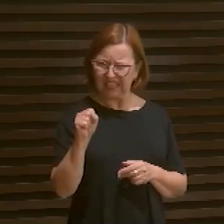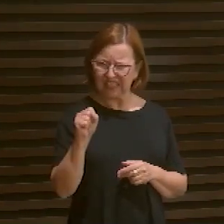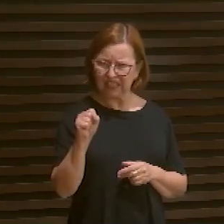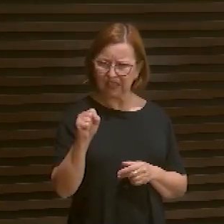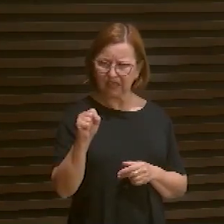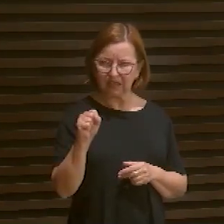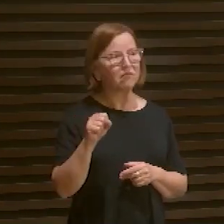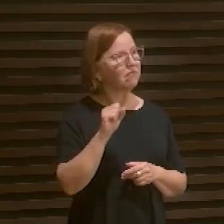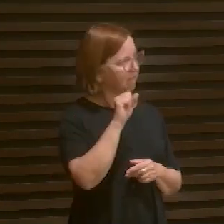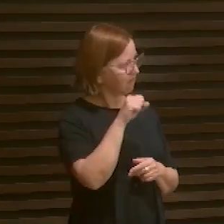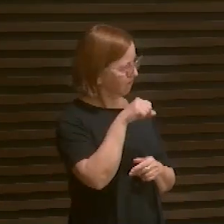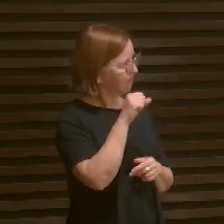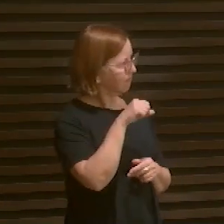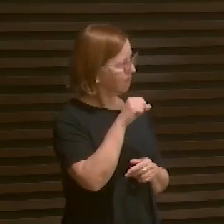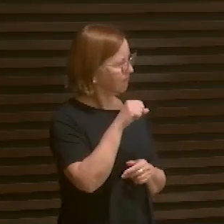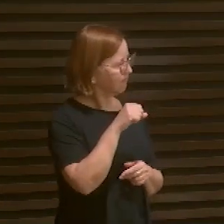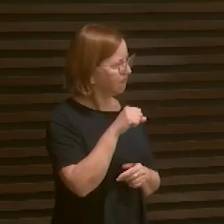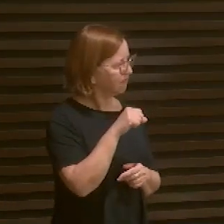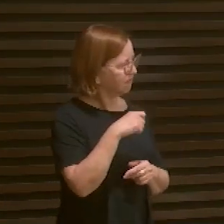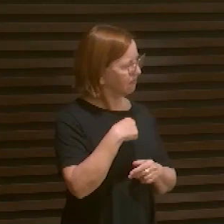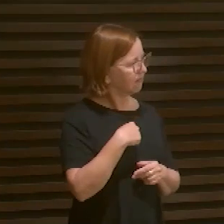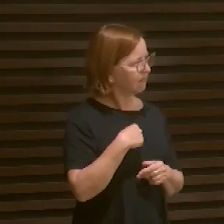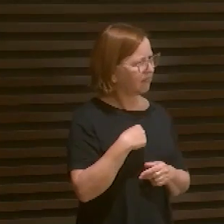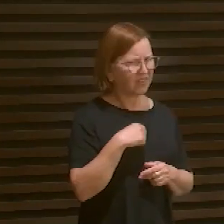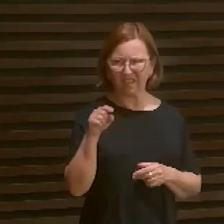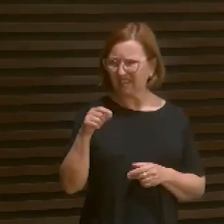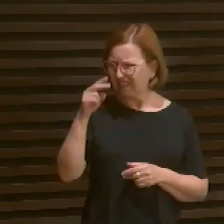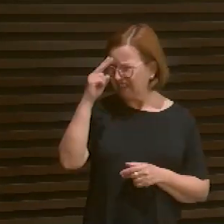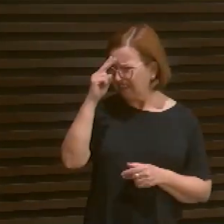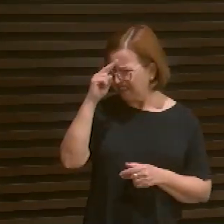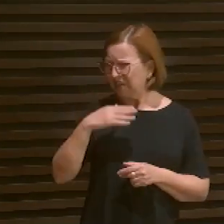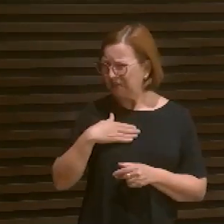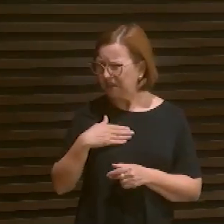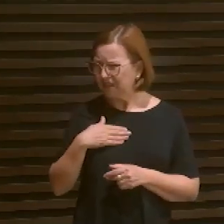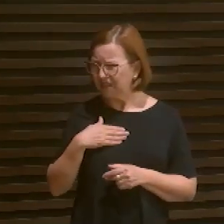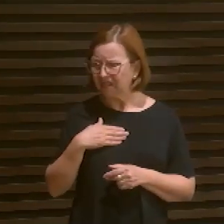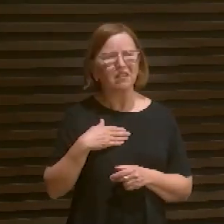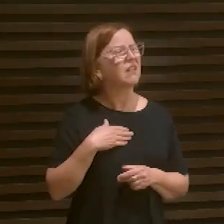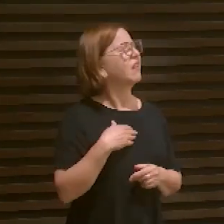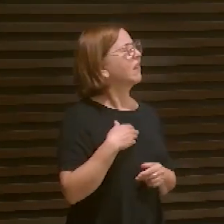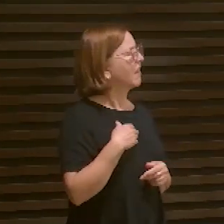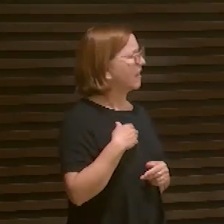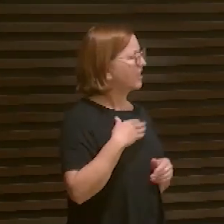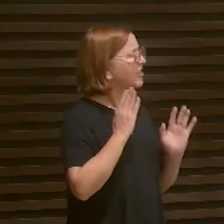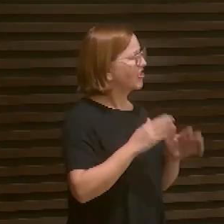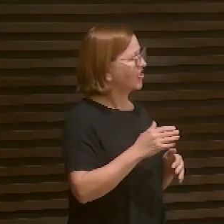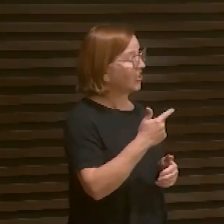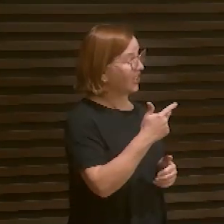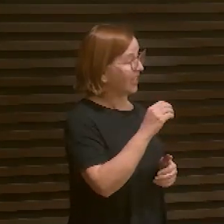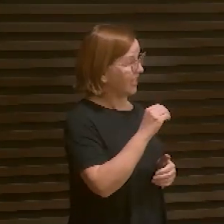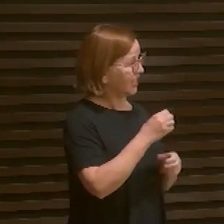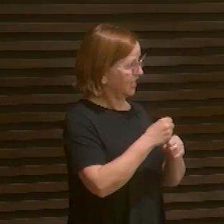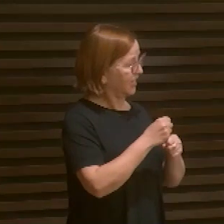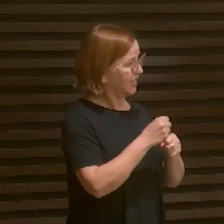Ele disse: sim, sou o Zacarias. Você se lembra de mim? Ele disse: faz 30 anos que eu